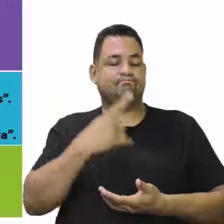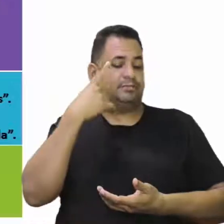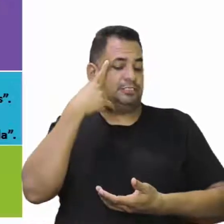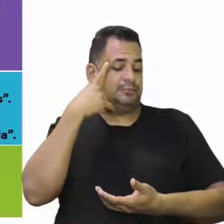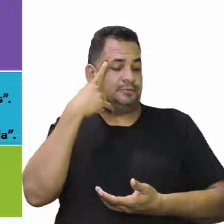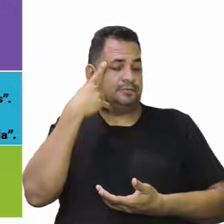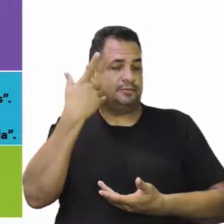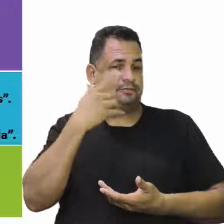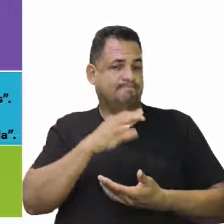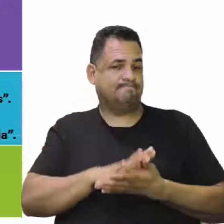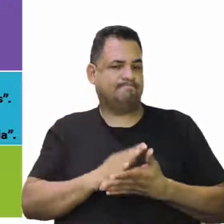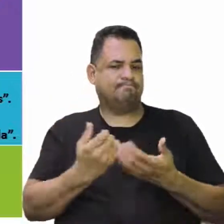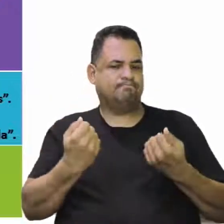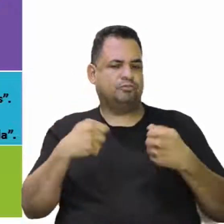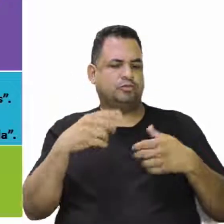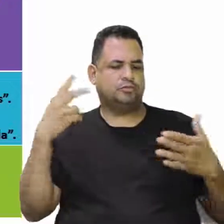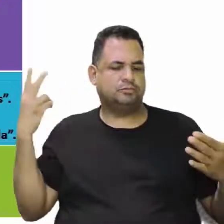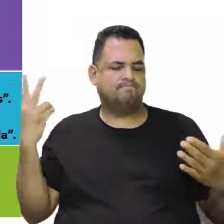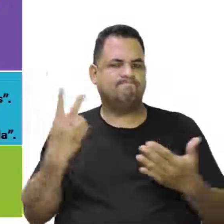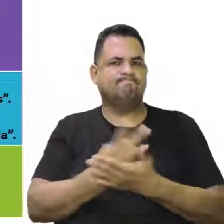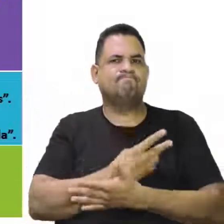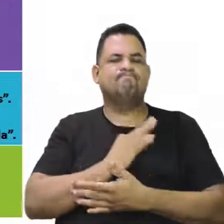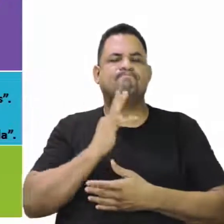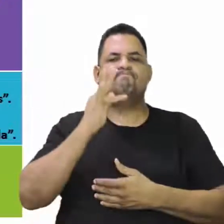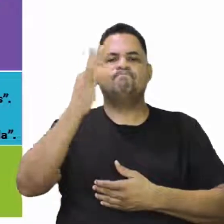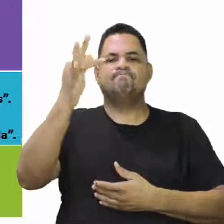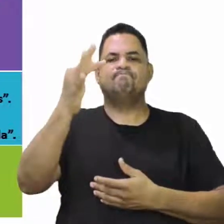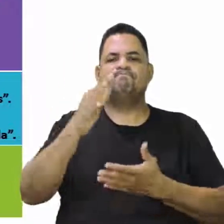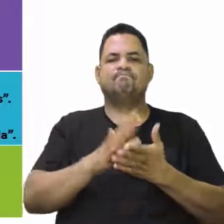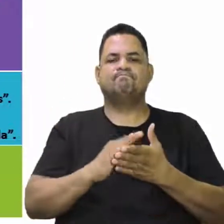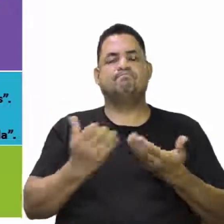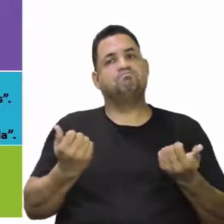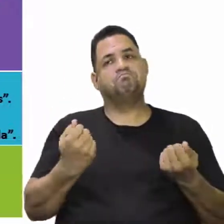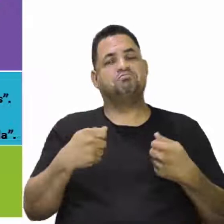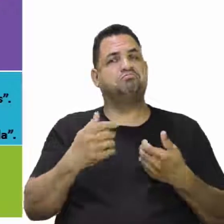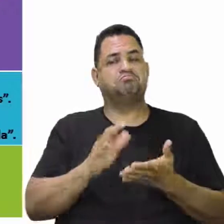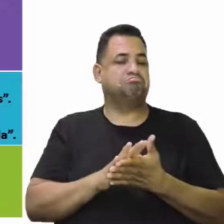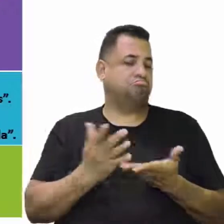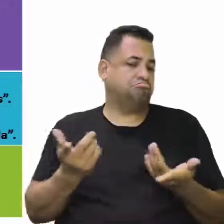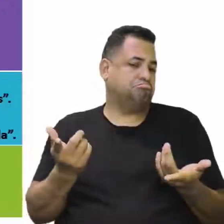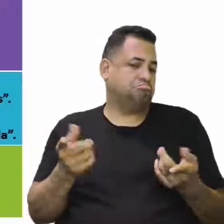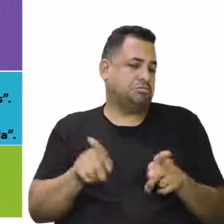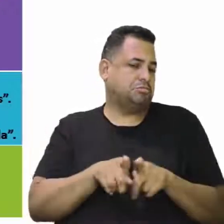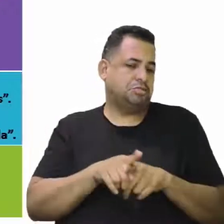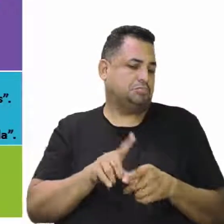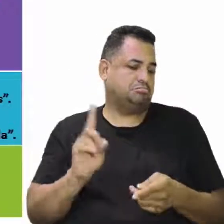pensando que algo pode acontecer no futuro ou pode ser que não aconteça. E é uma